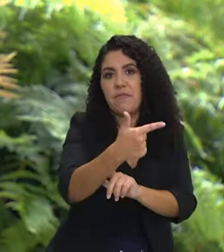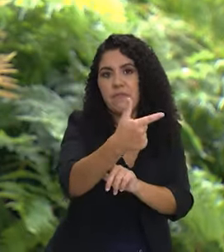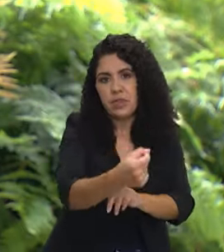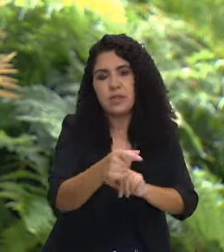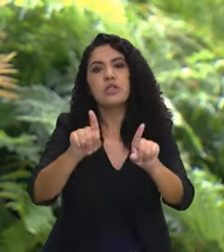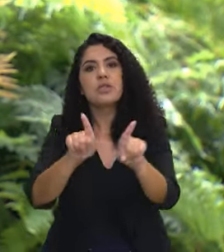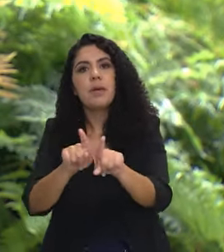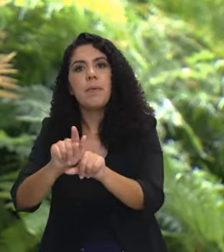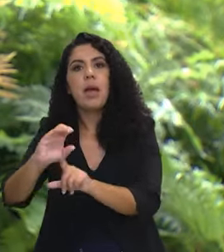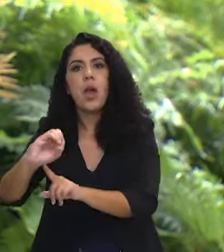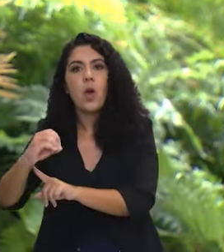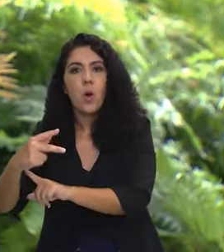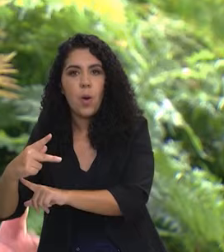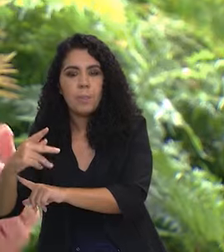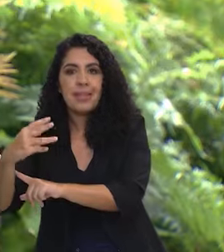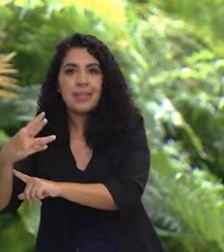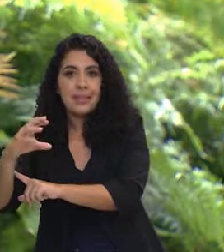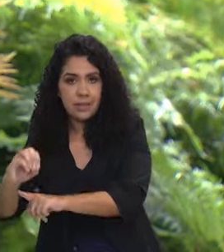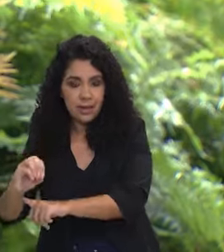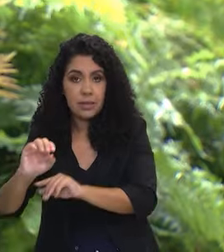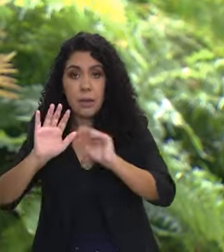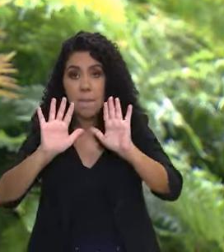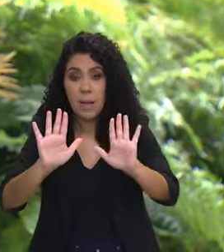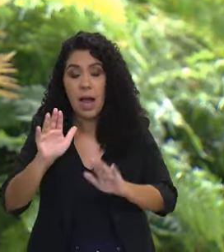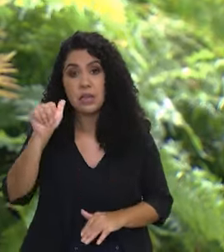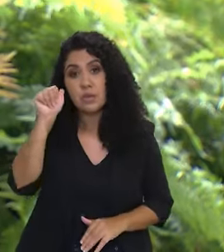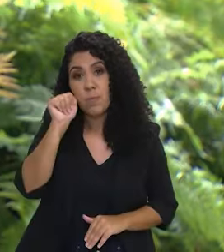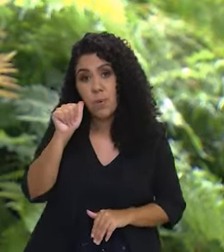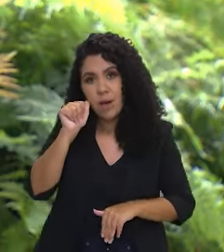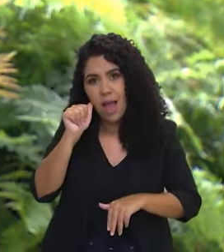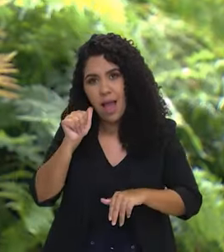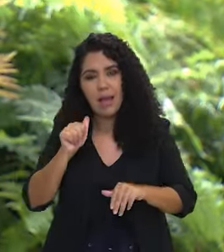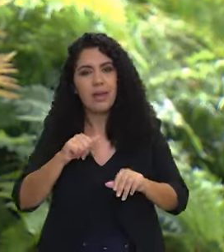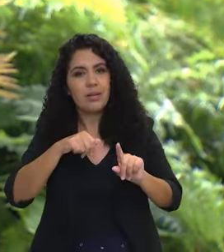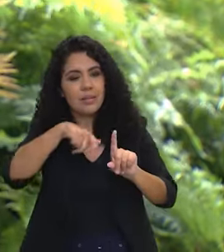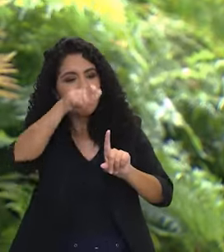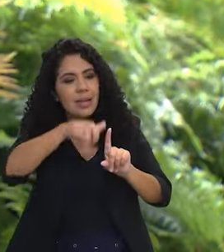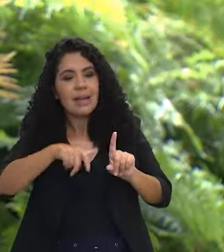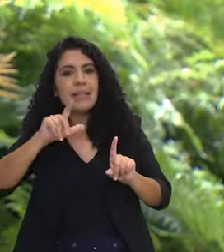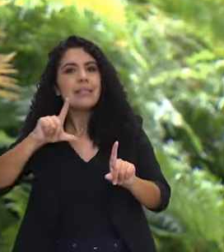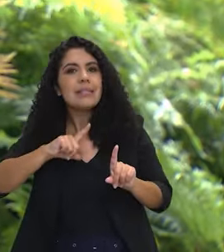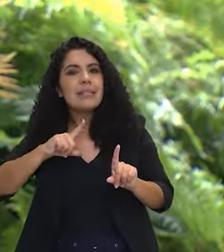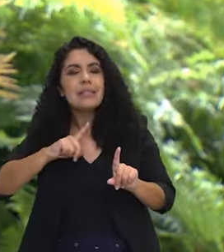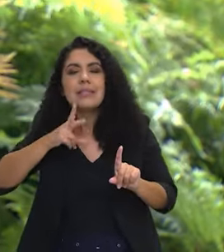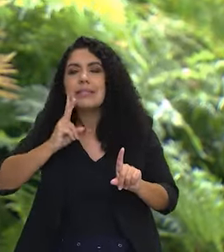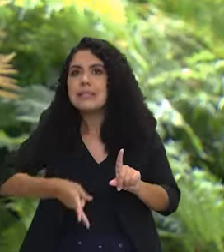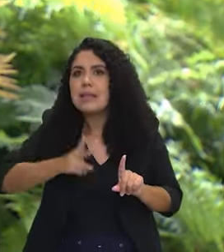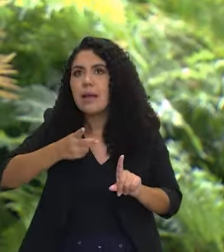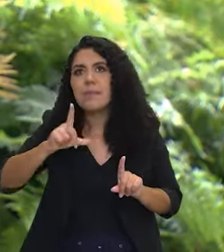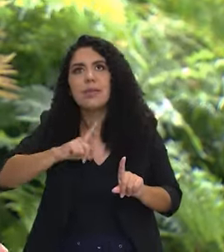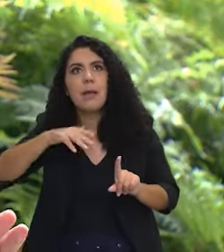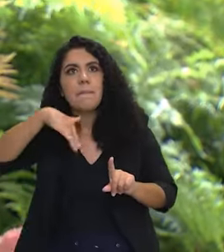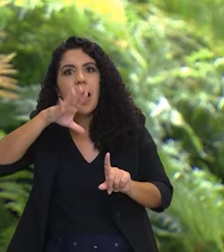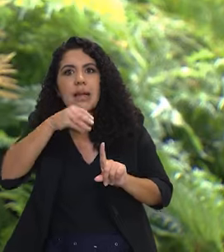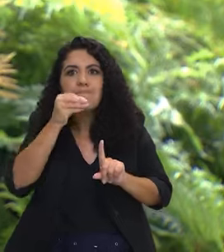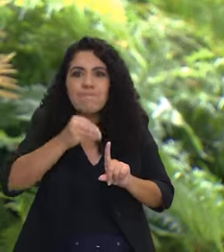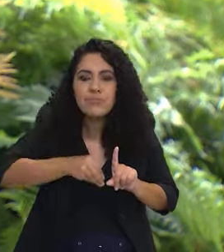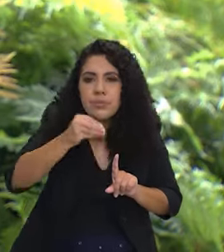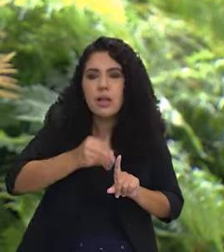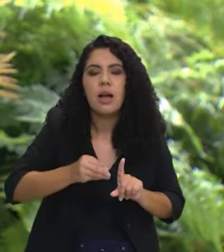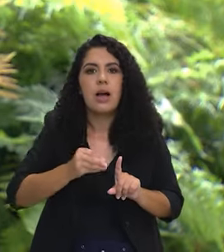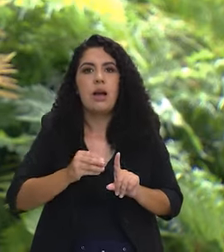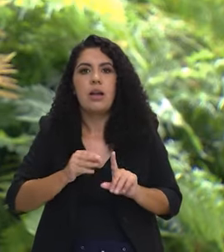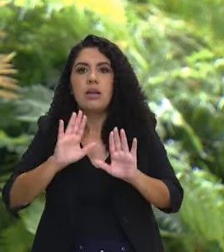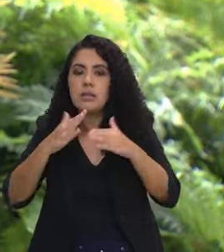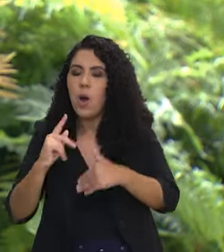né? Como as mulheres estamos sempre numa posição de mais vulnerabilidade, nenhuma crise ela é neutra em gênero. Eu acho que a gente tem que